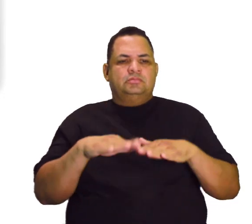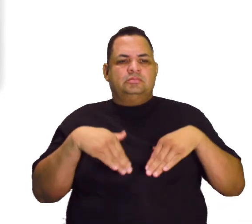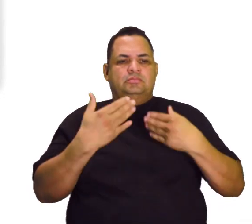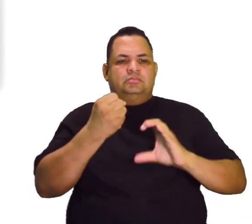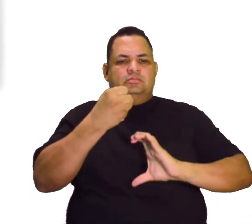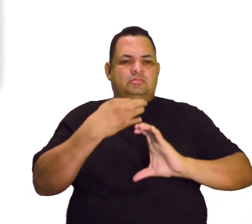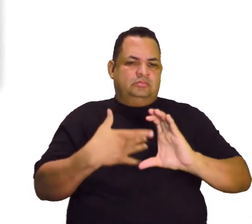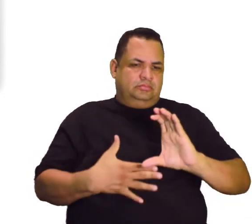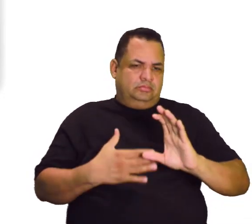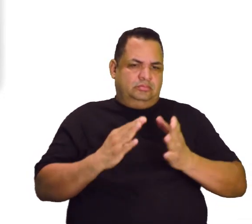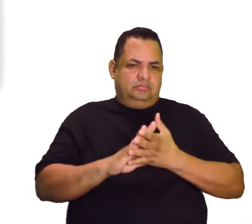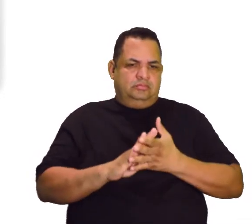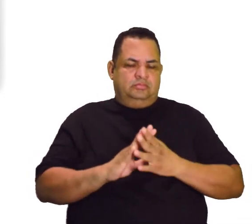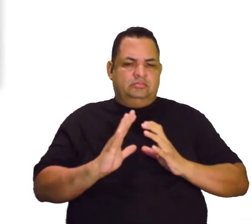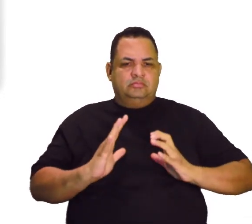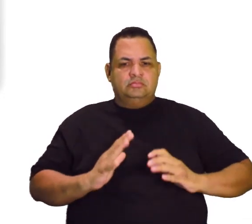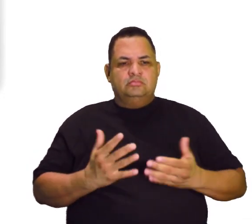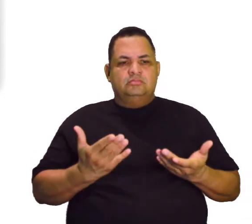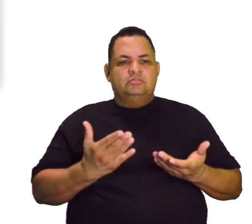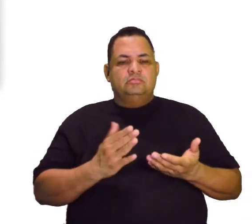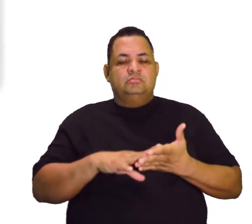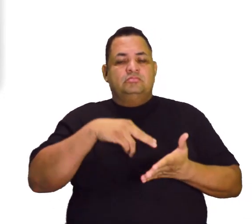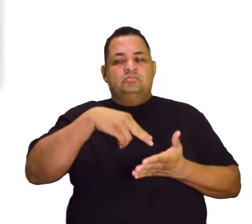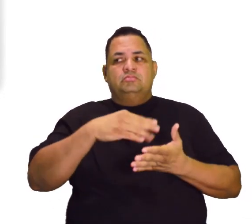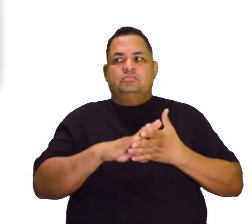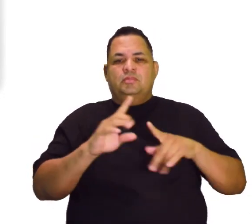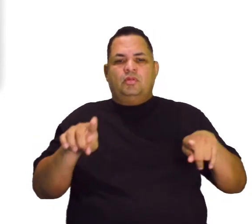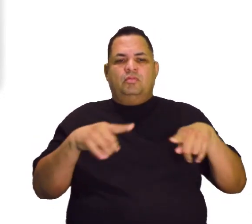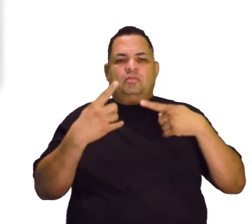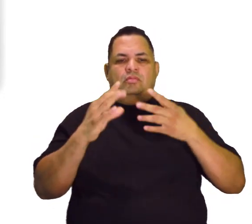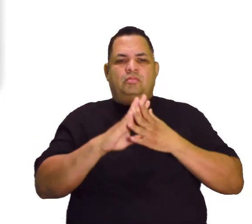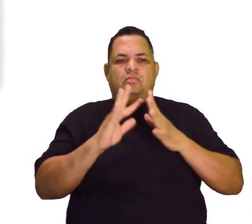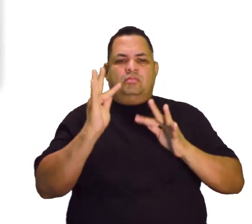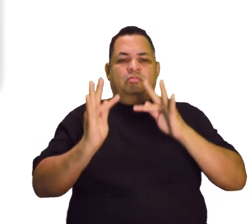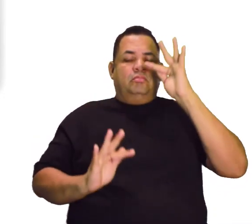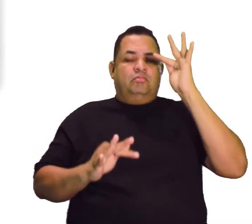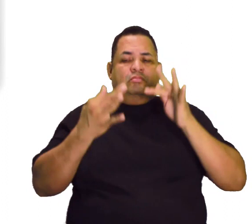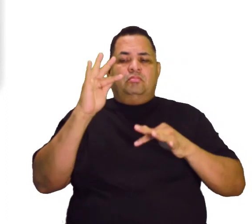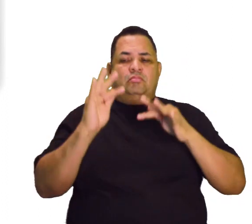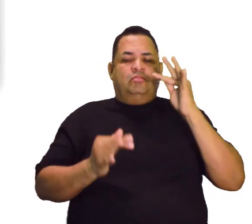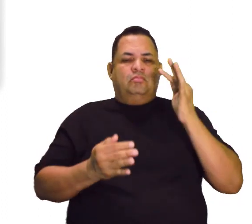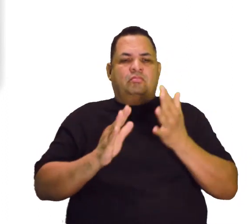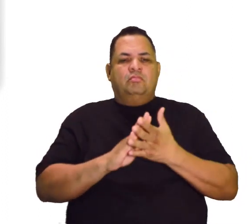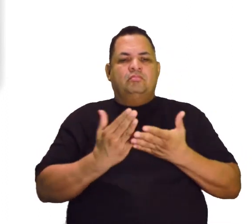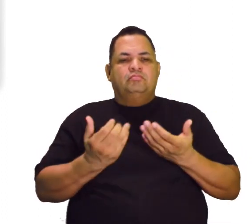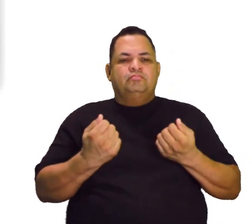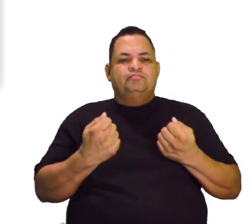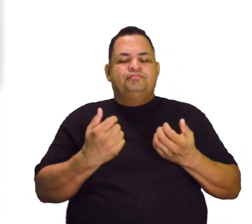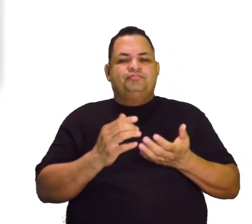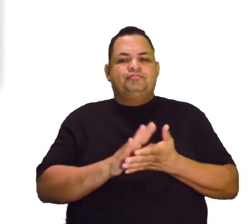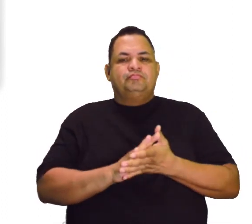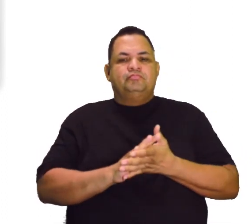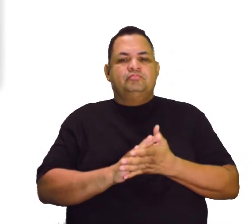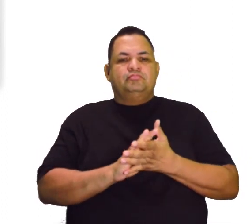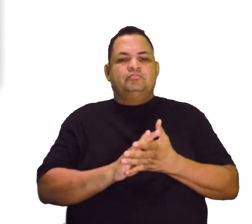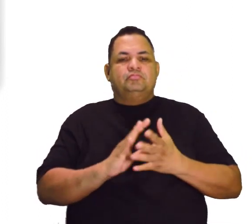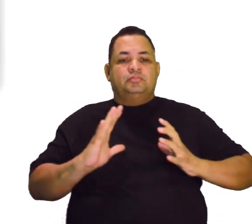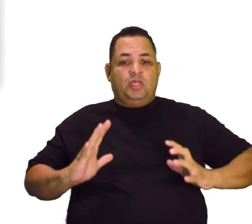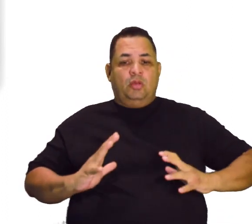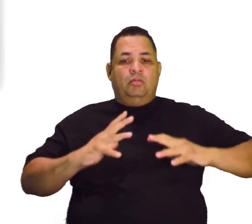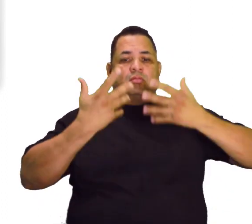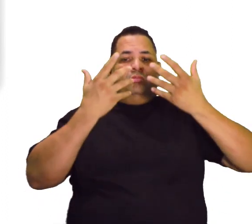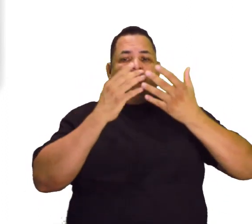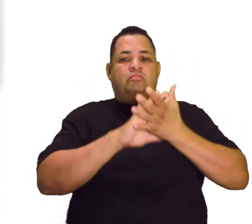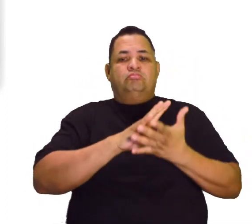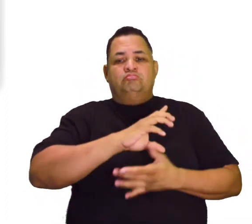a função das danças ou músicas folclóricas? Pode ser para comemoração de